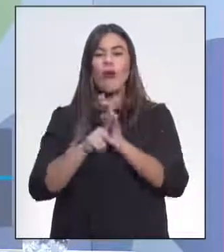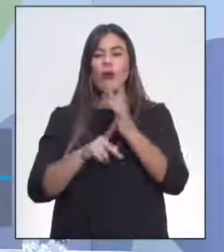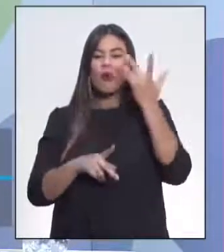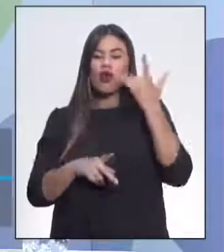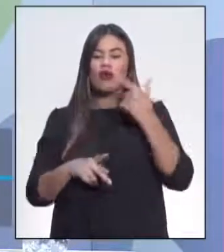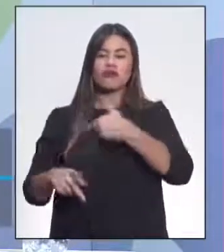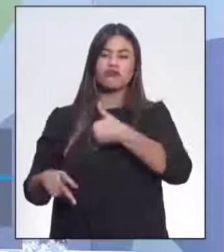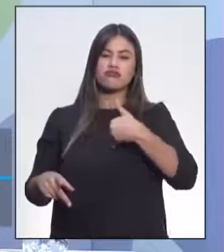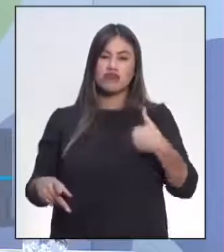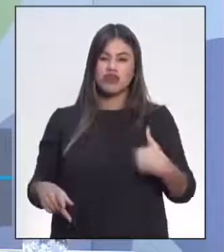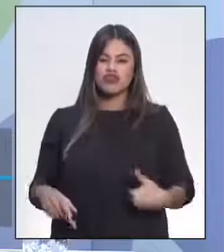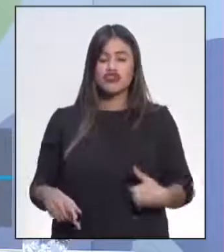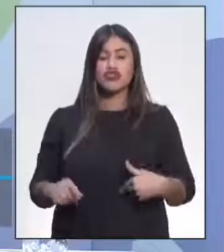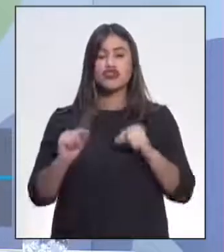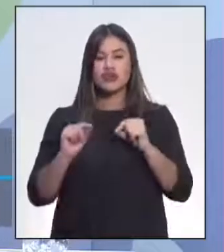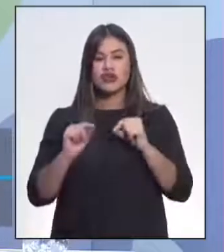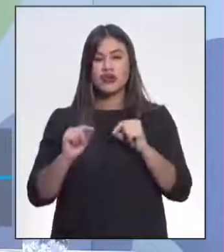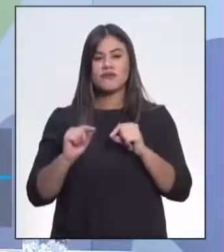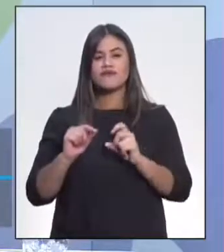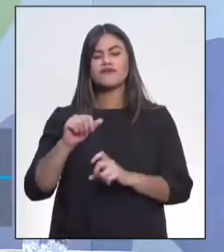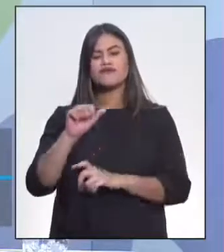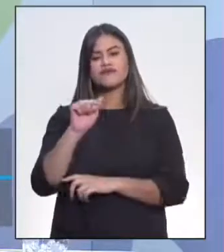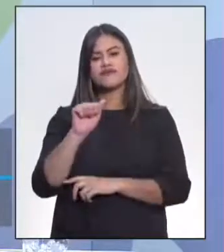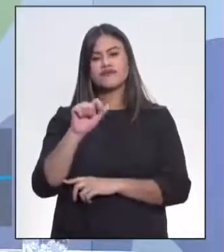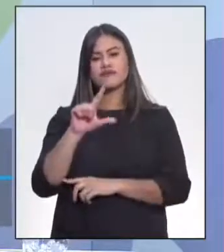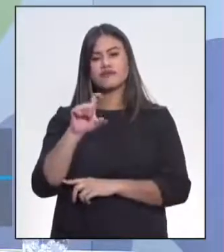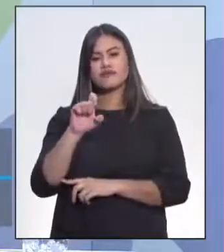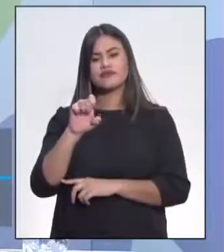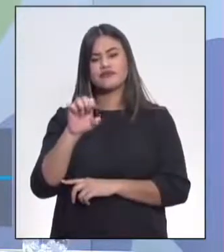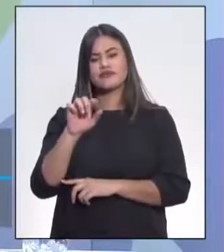é a grande semelhança entre as duas danças, ou seja, né,